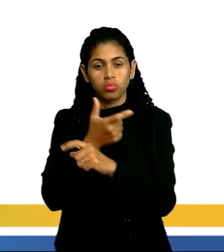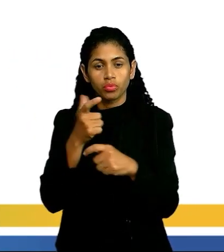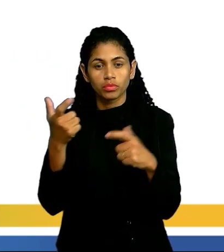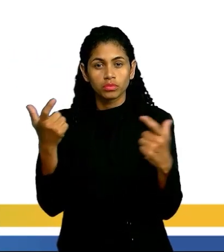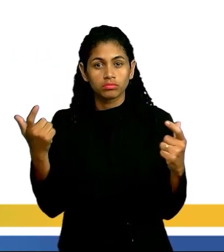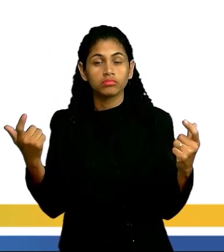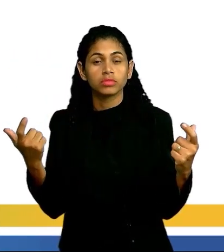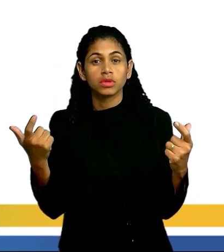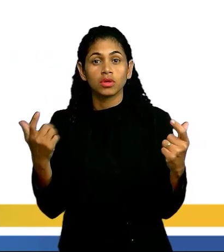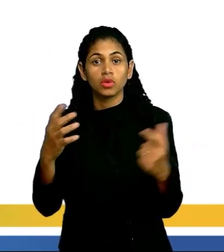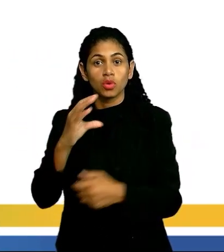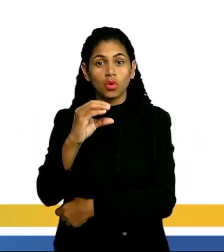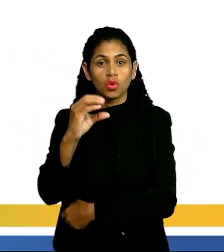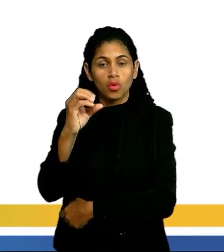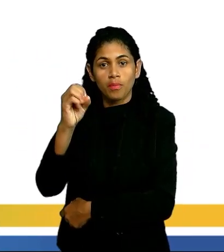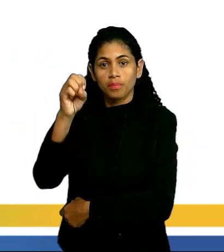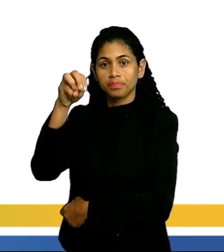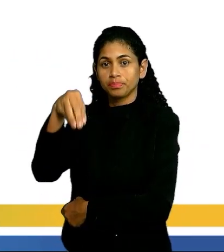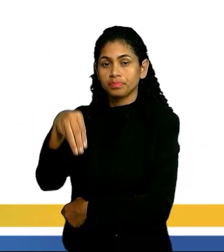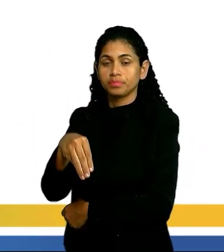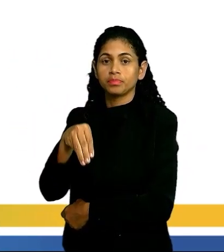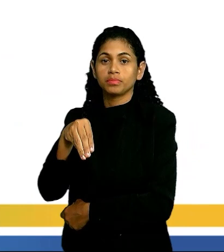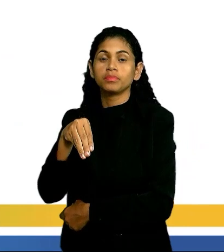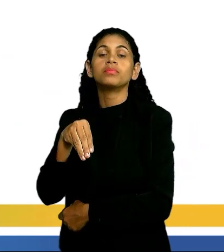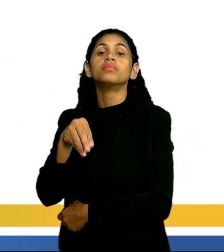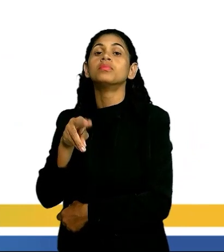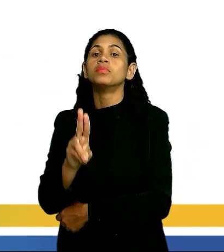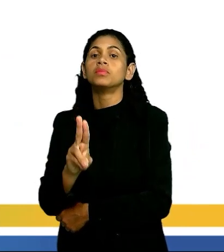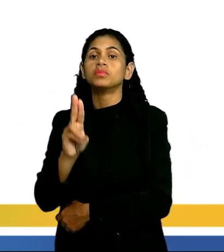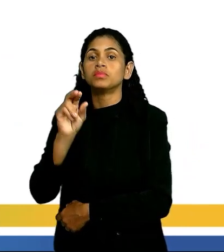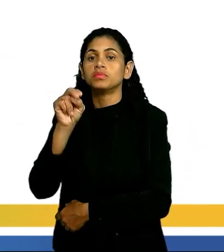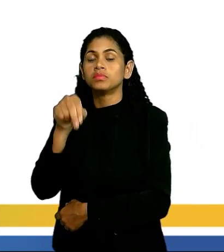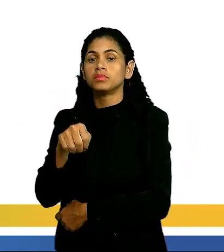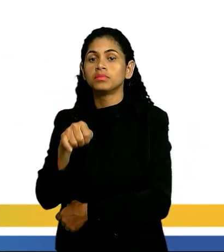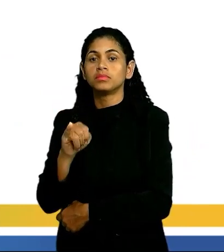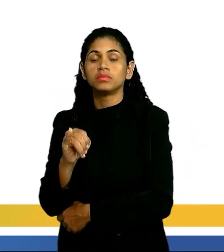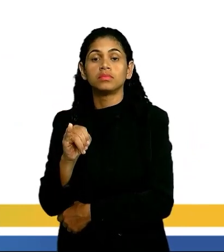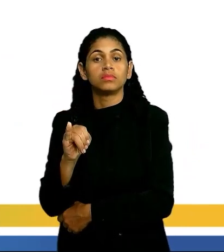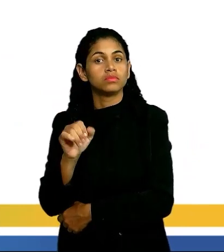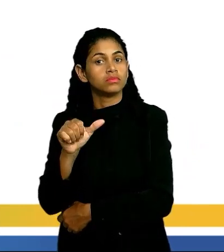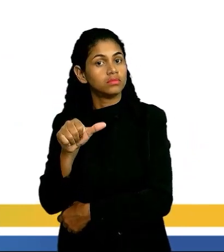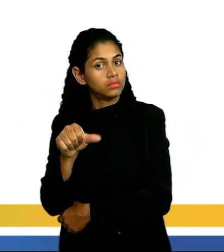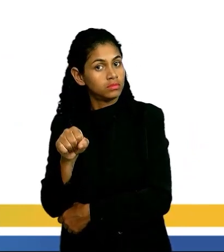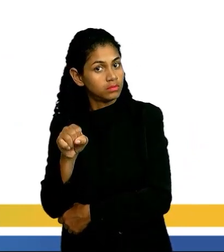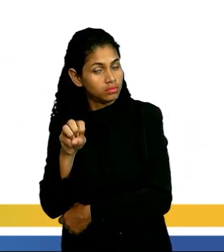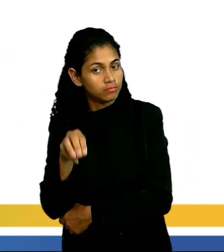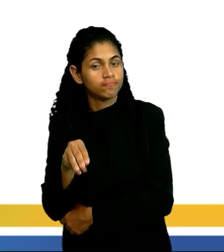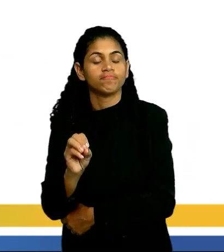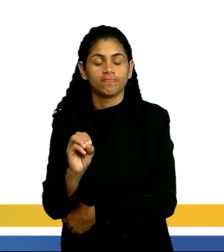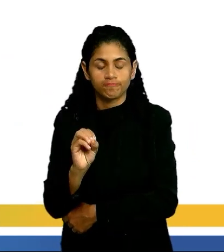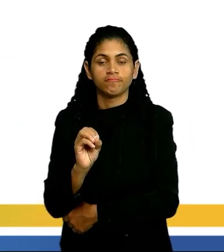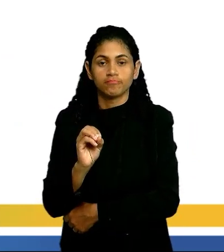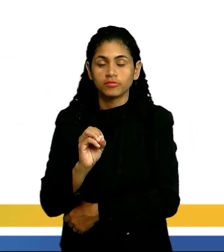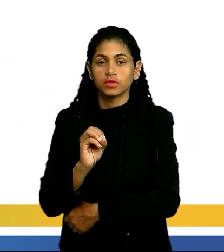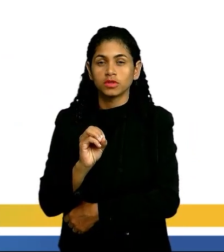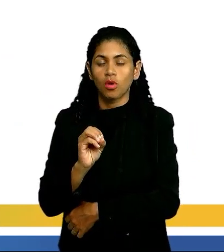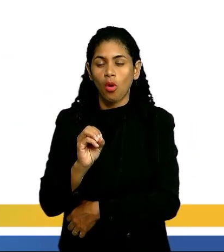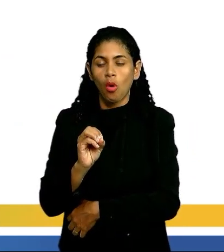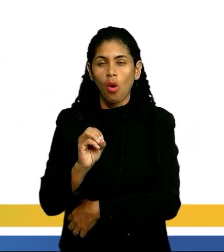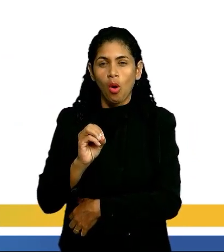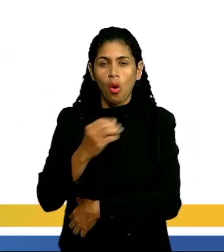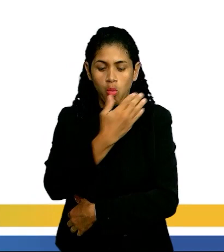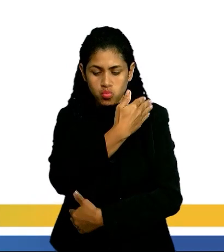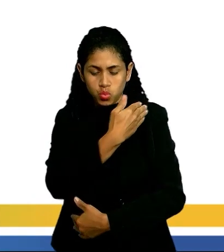do comunismo. Ou seja, o mundo está um caos, né? Então, o regime totalitário, ele acaba sendo um